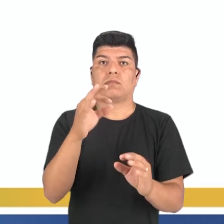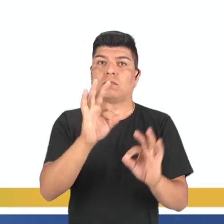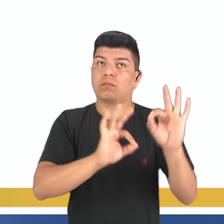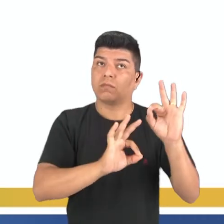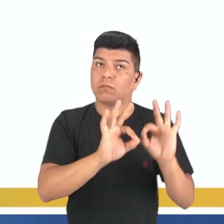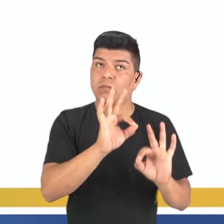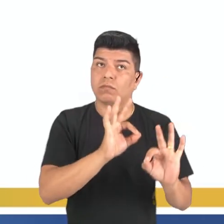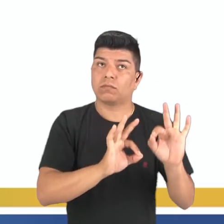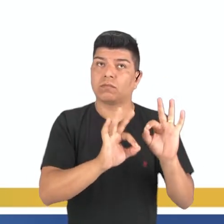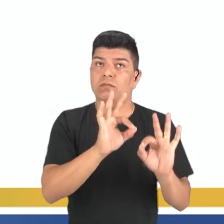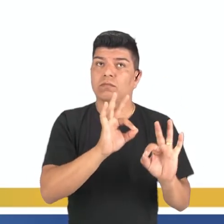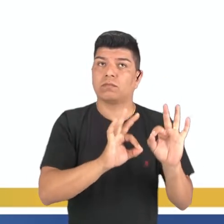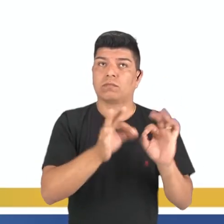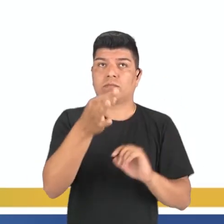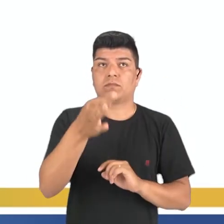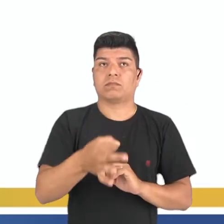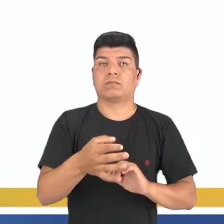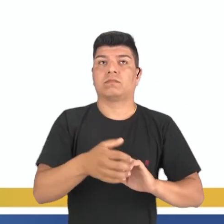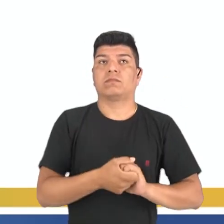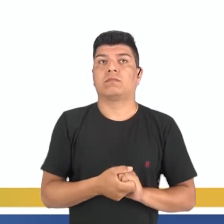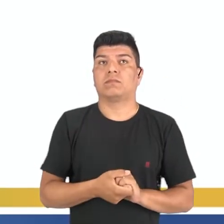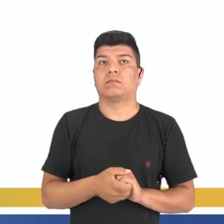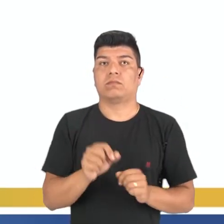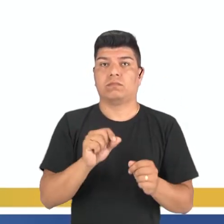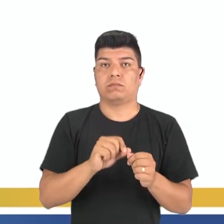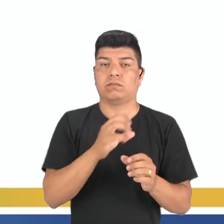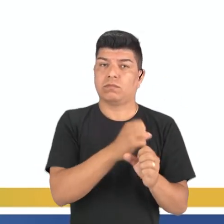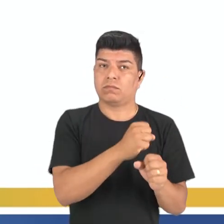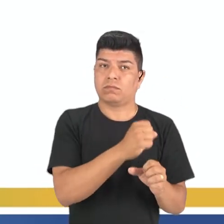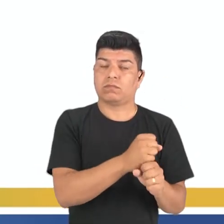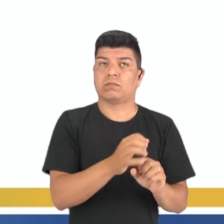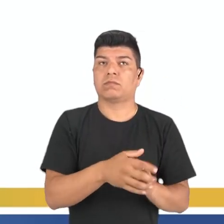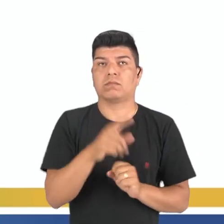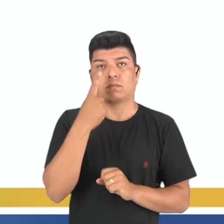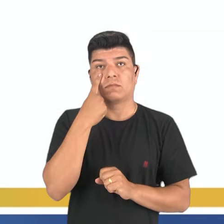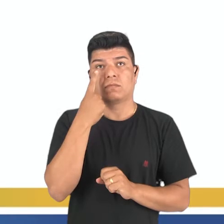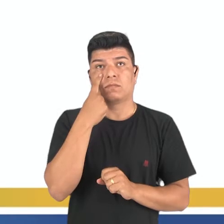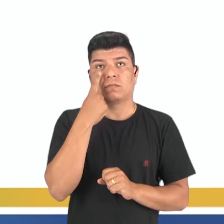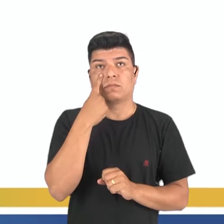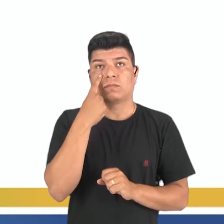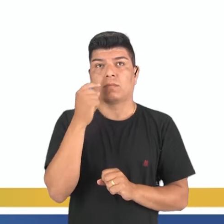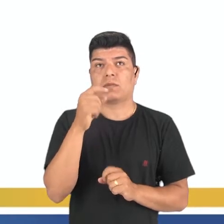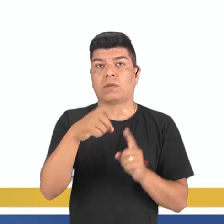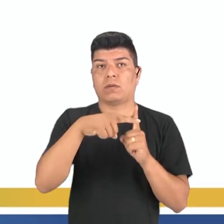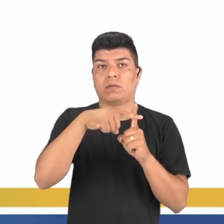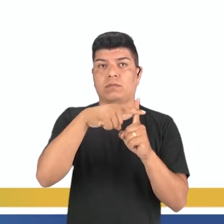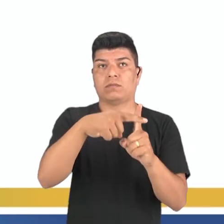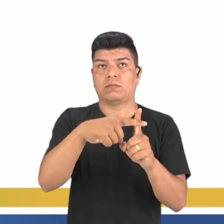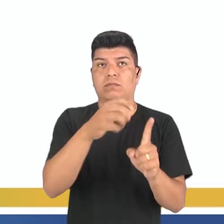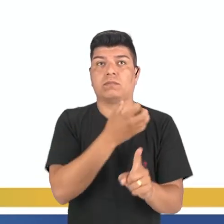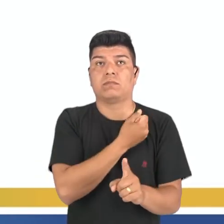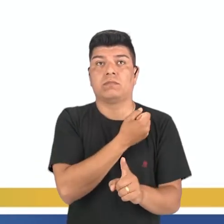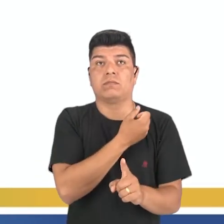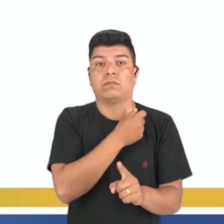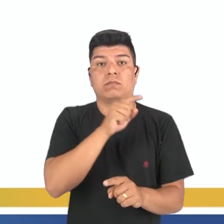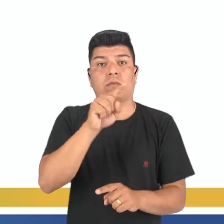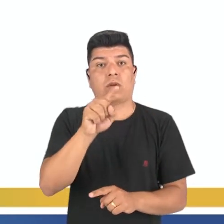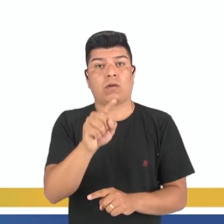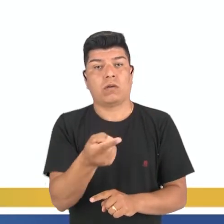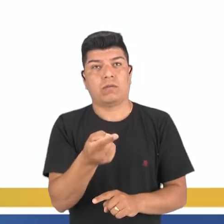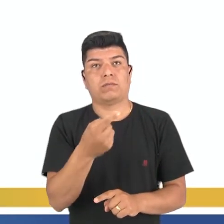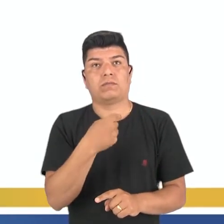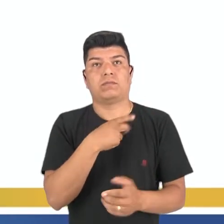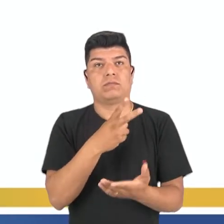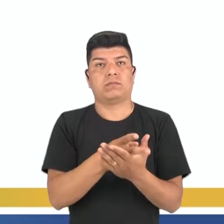nossa continha, certo? E vamos fazer os cálculos. Repare que quando eu vou somar números com vírgula, eu